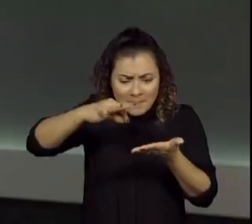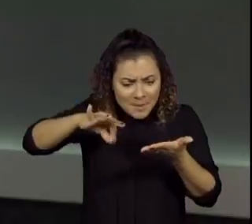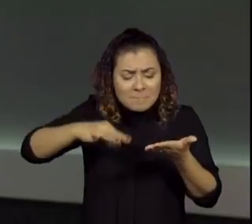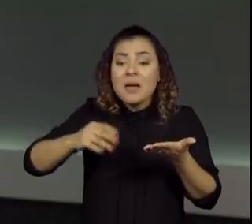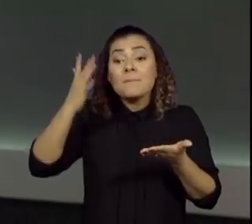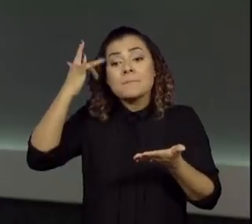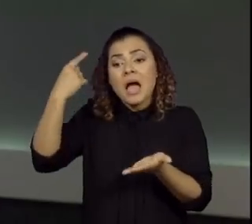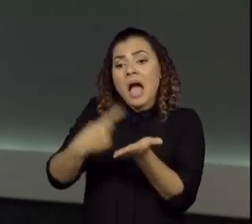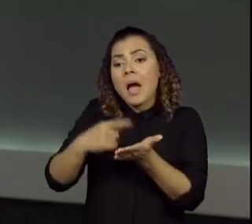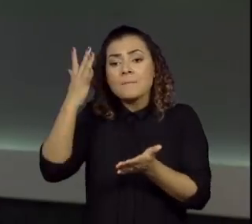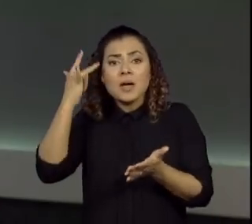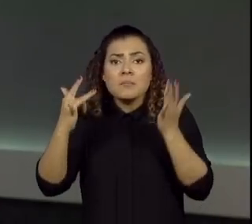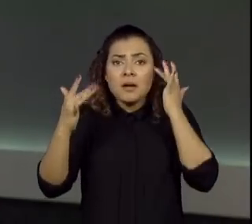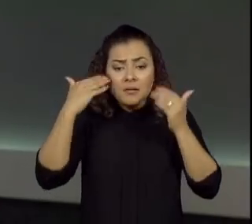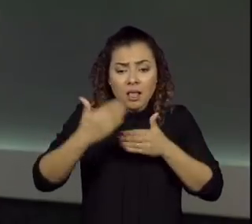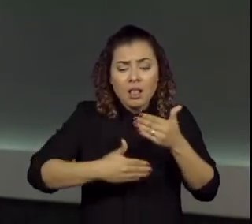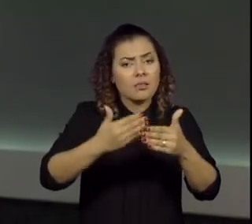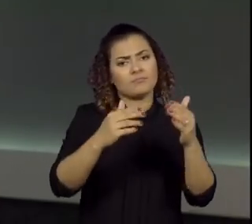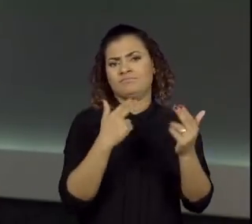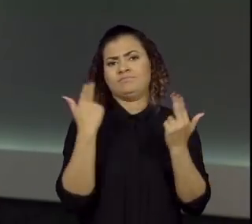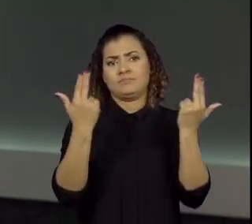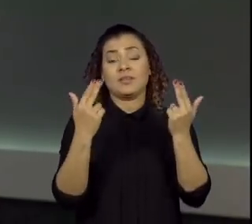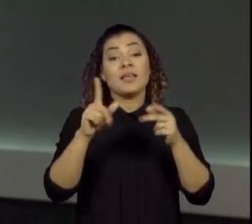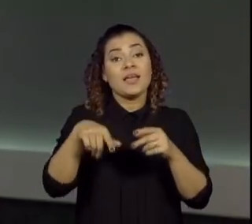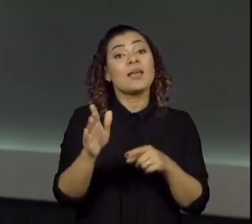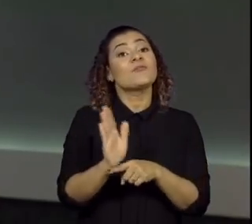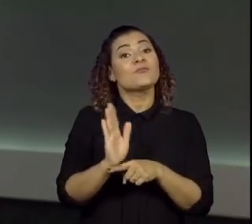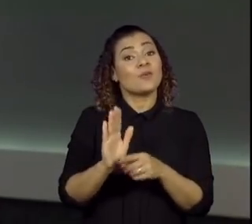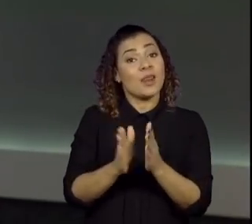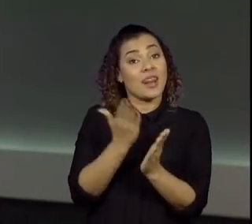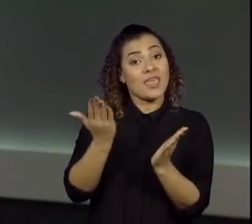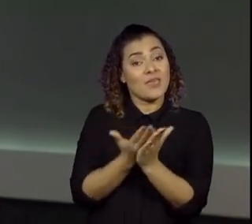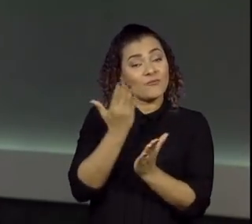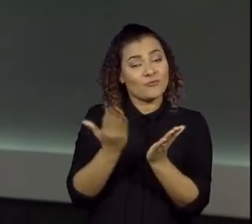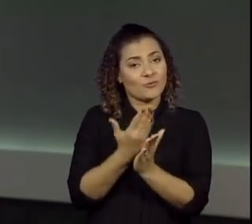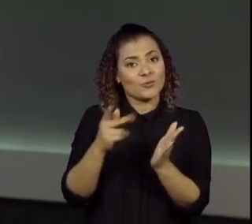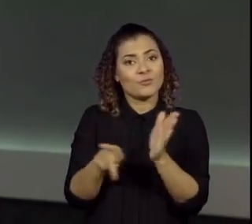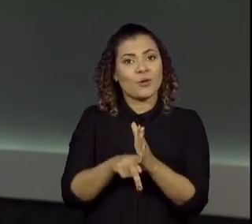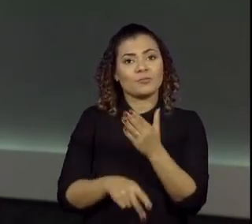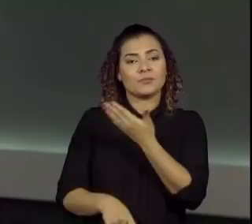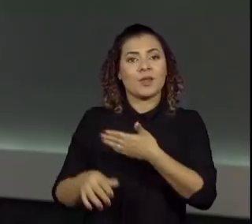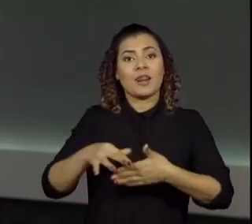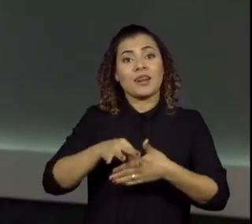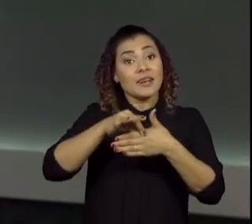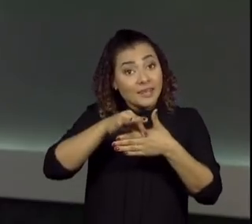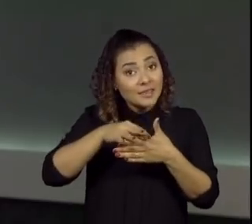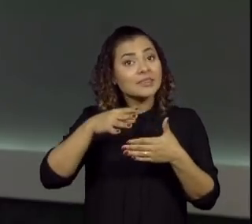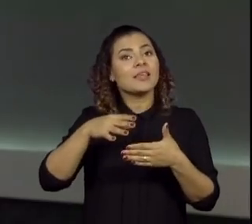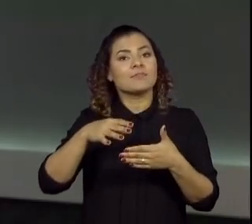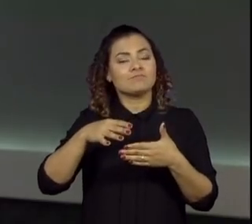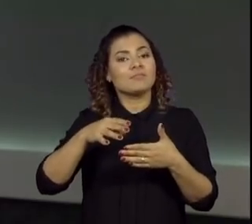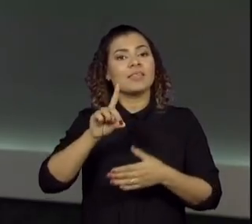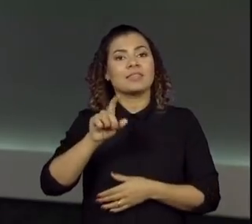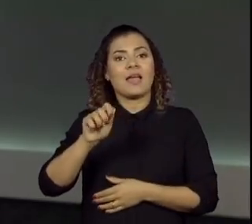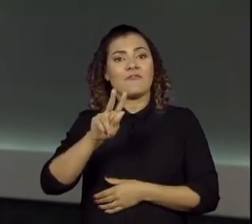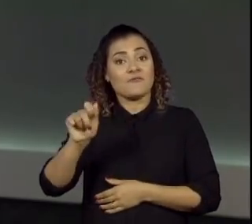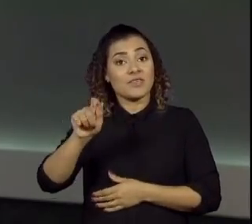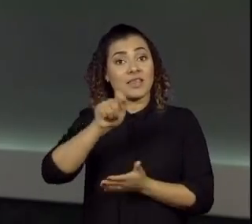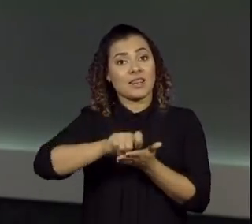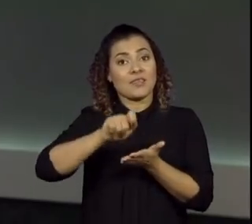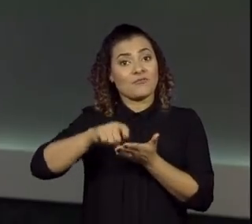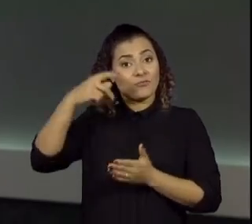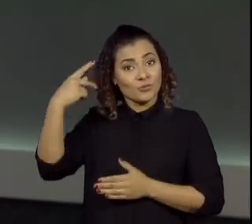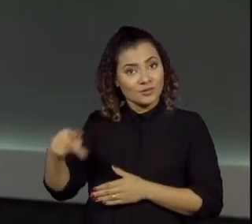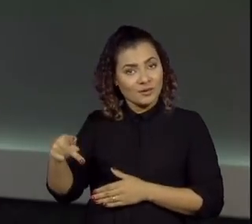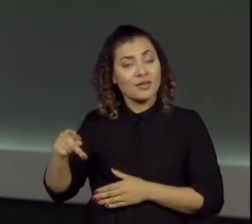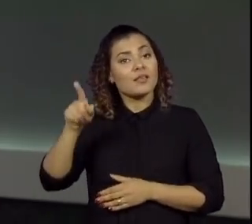amanhã. Para quem não conhece, esse aqui é A Queda do Céu, o livro do grande líder indígena Yanomami, Davi Copenaua, que é